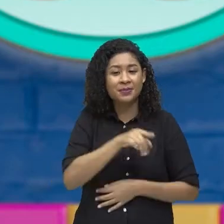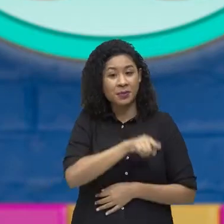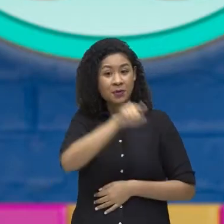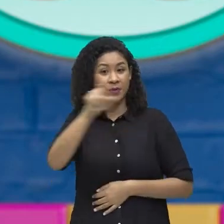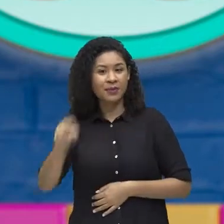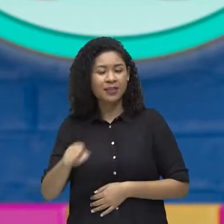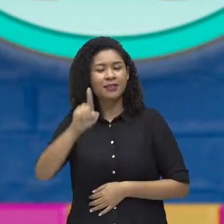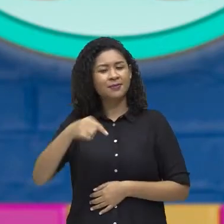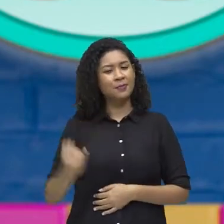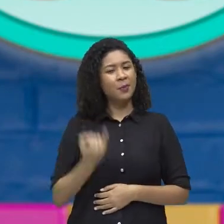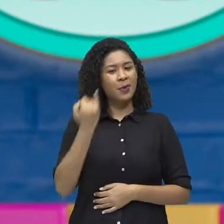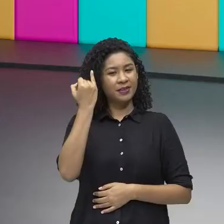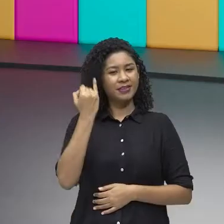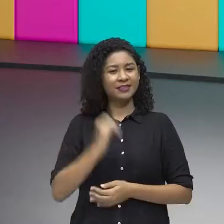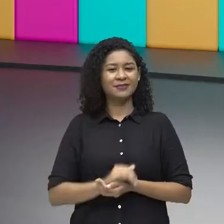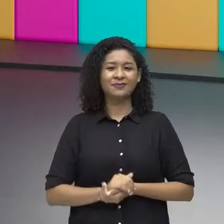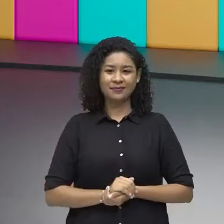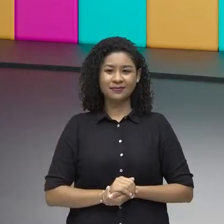no dia a dia.